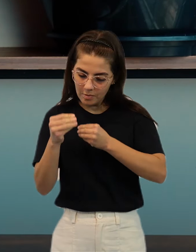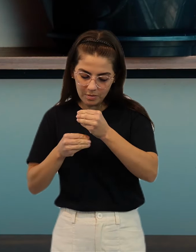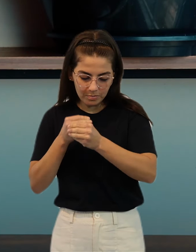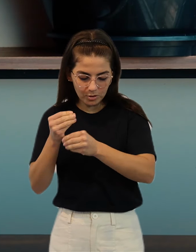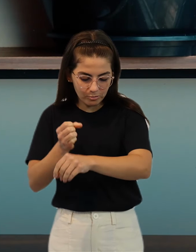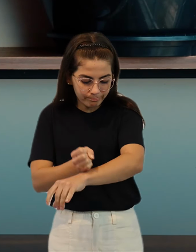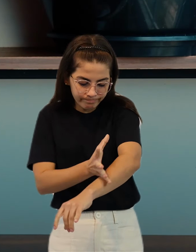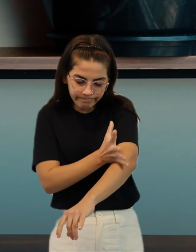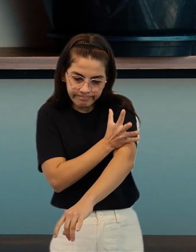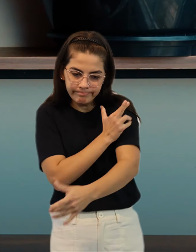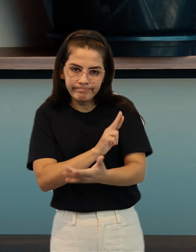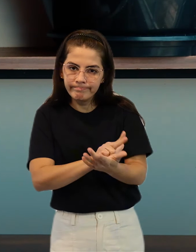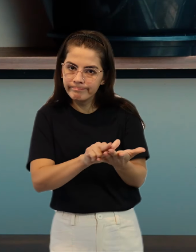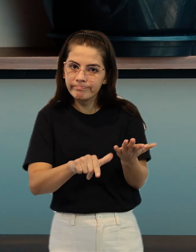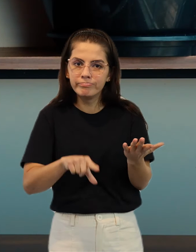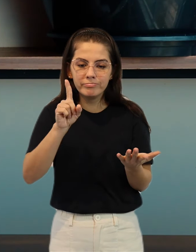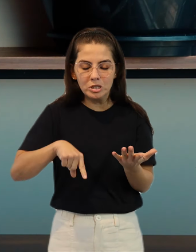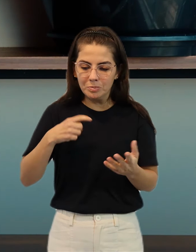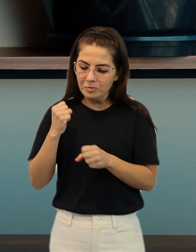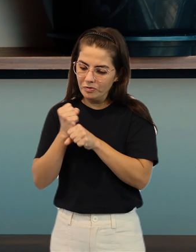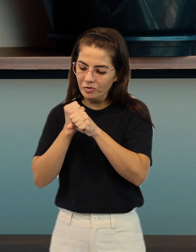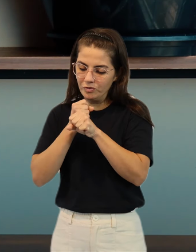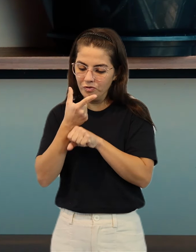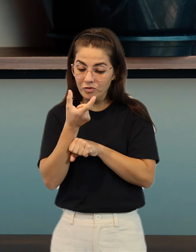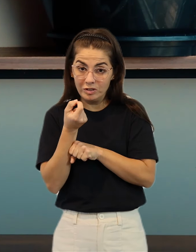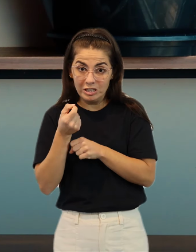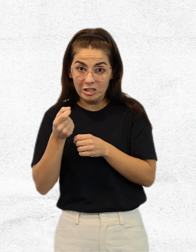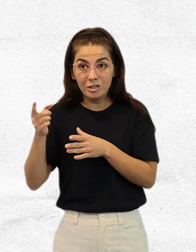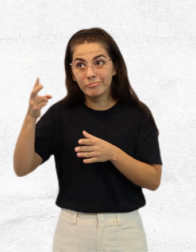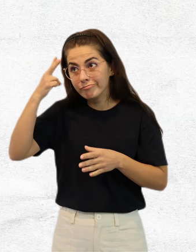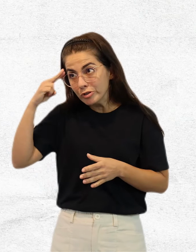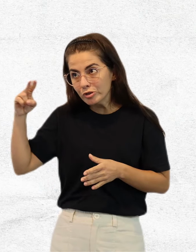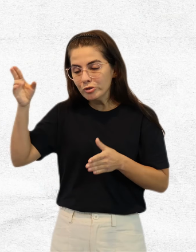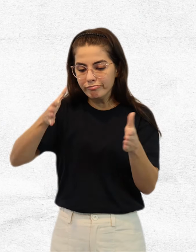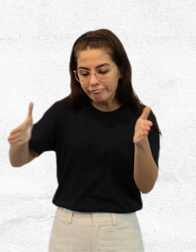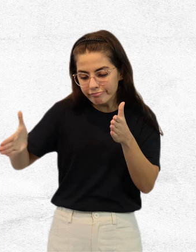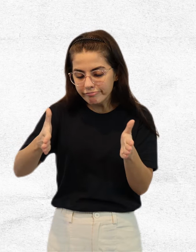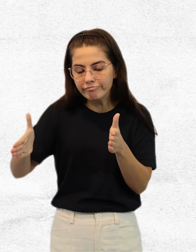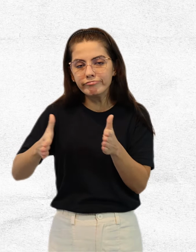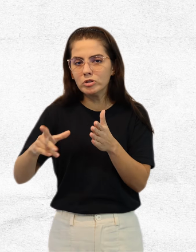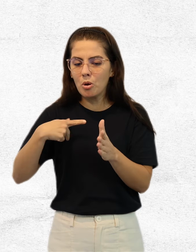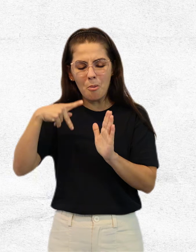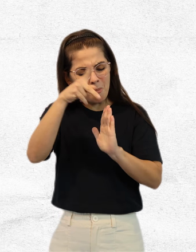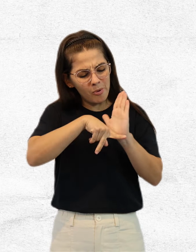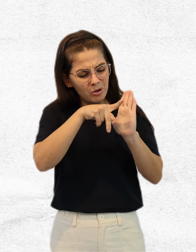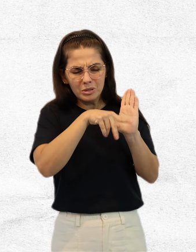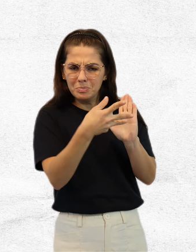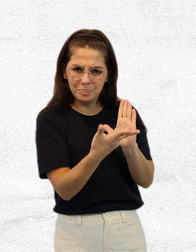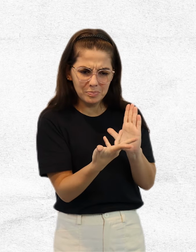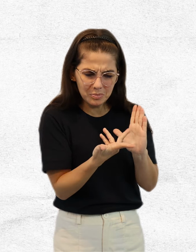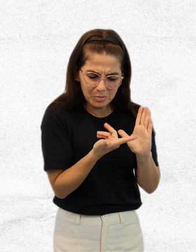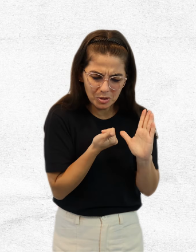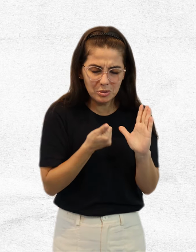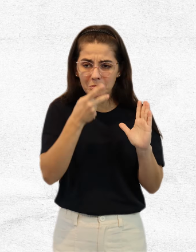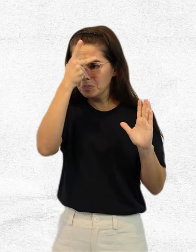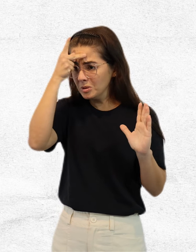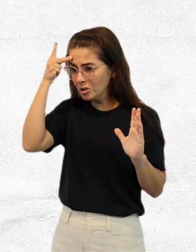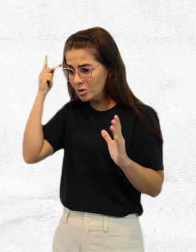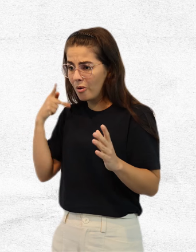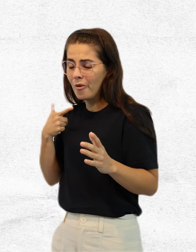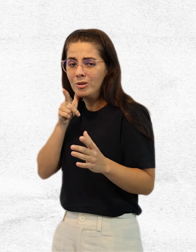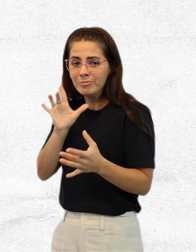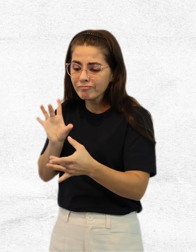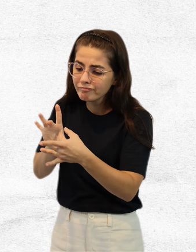um misto de muitas emoções, porque em 20 anos de história, nós passamos por projetos fantásticos, pessoas que